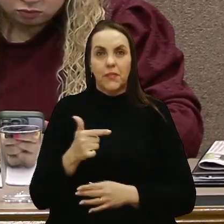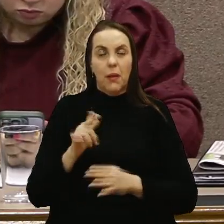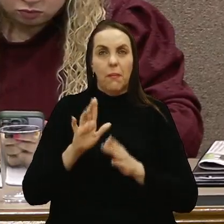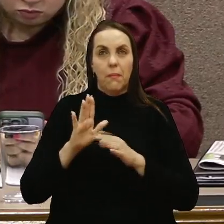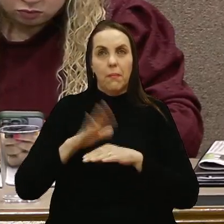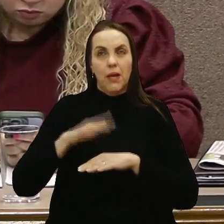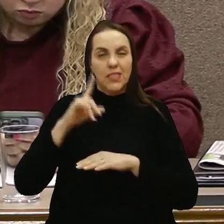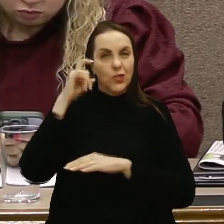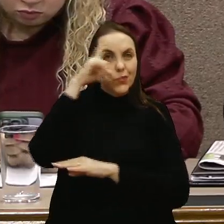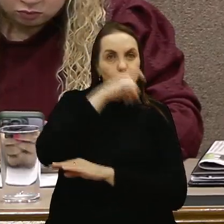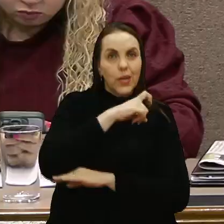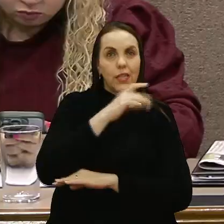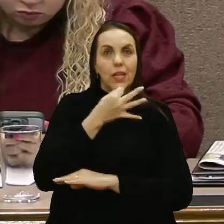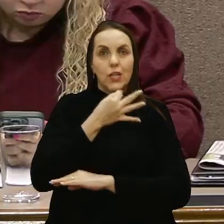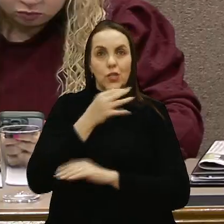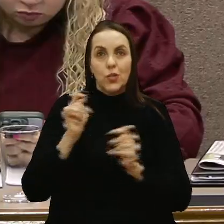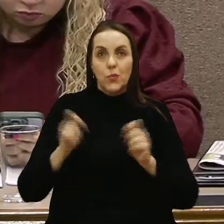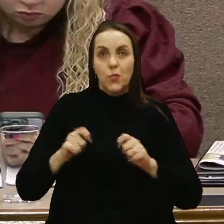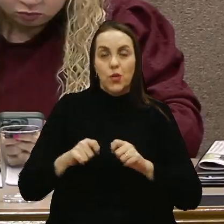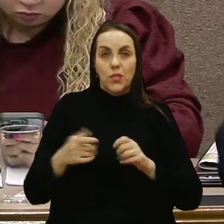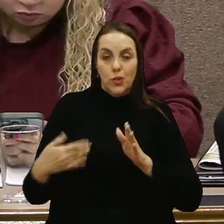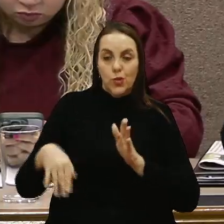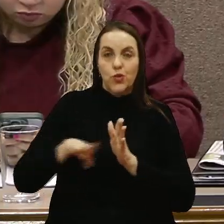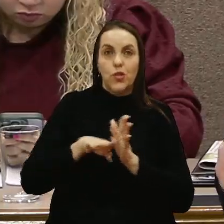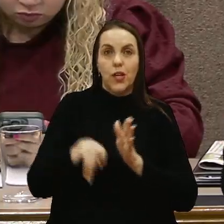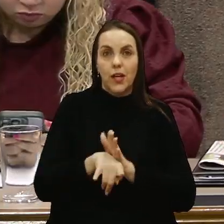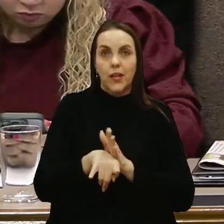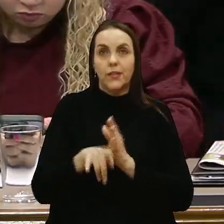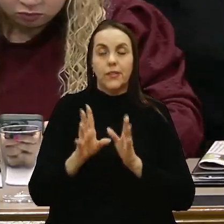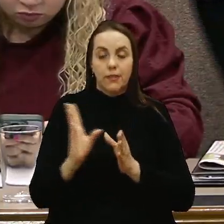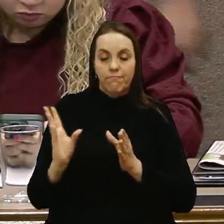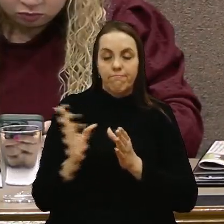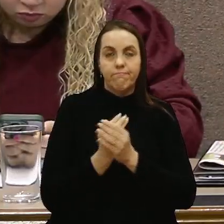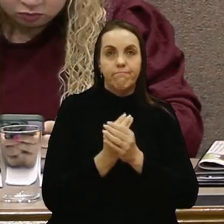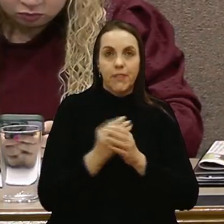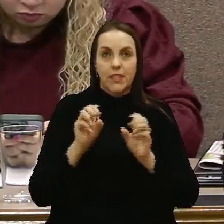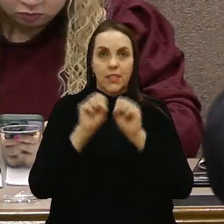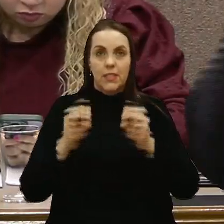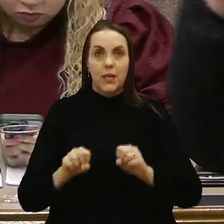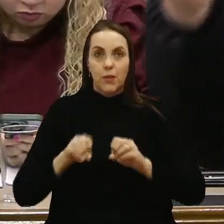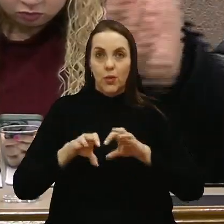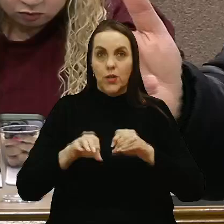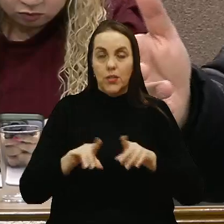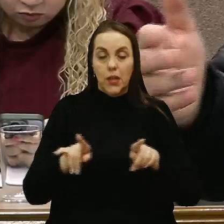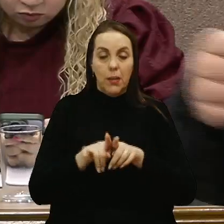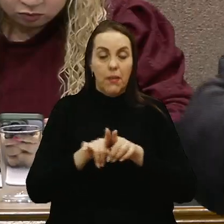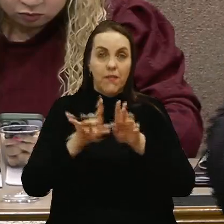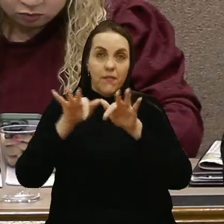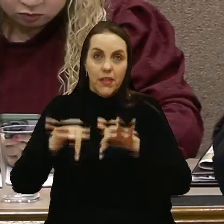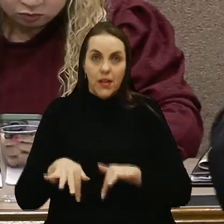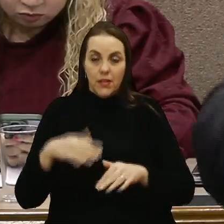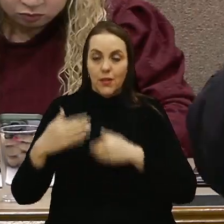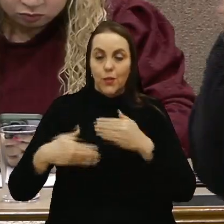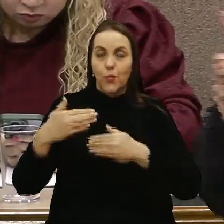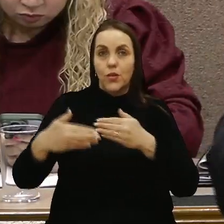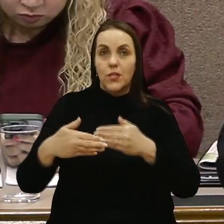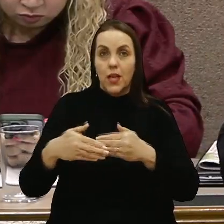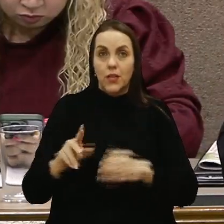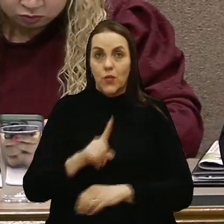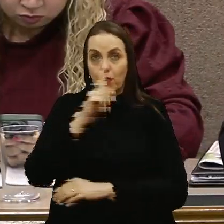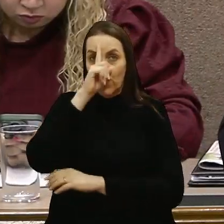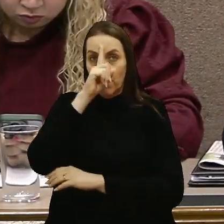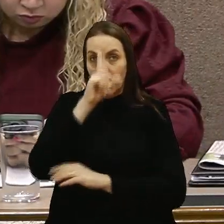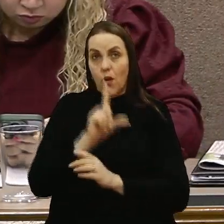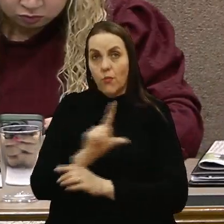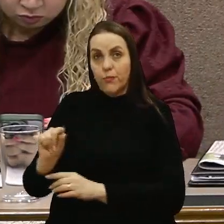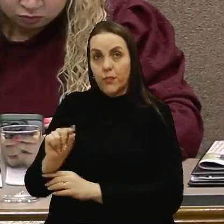possa oportunizar a quem está chegando, ser inserido no sistema de educação, e a quem está finalizando o processo do ensino fundamental, indo para o médio,